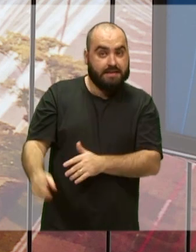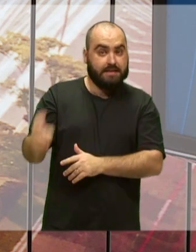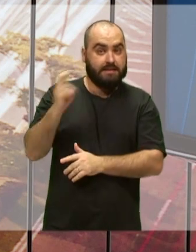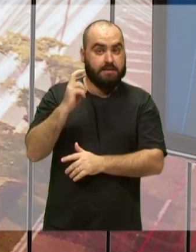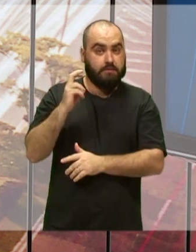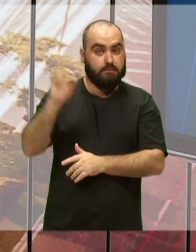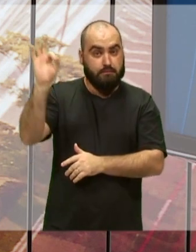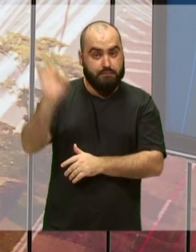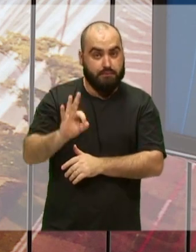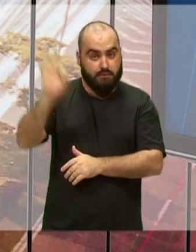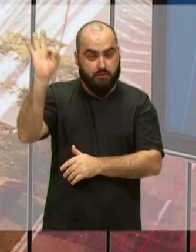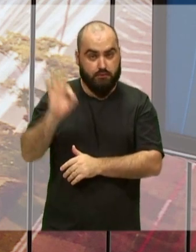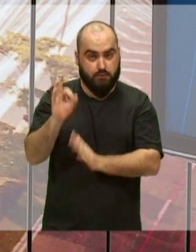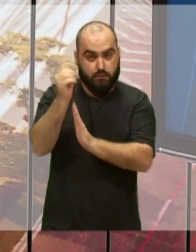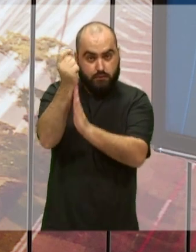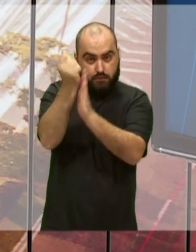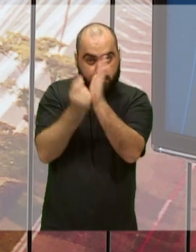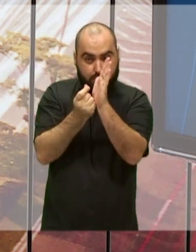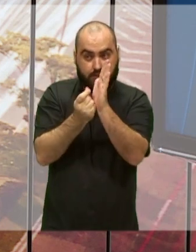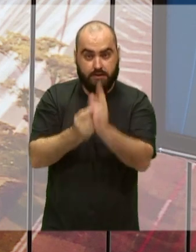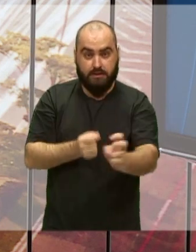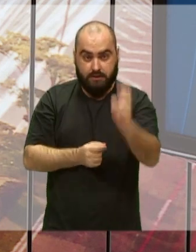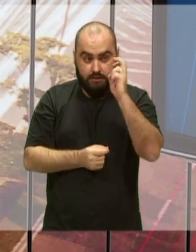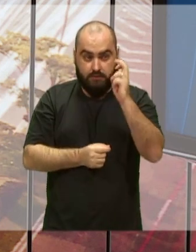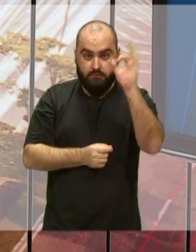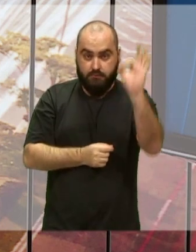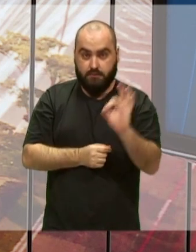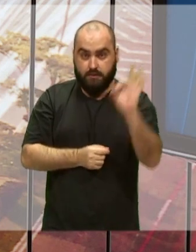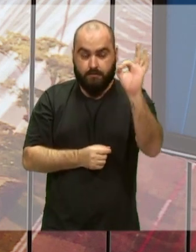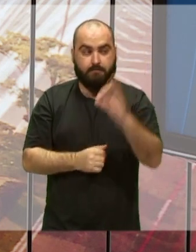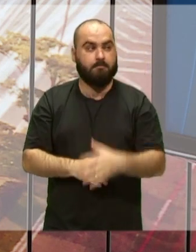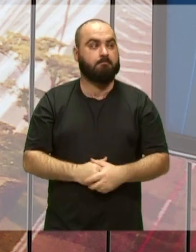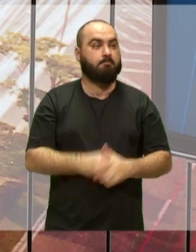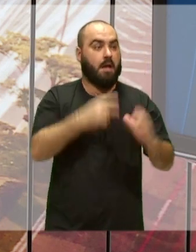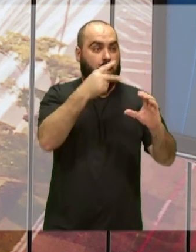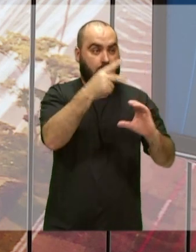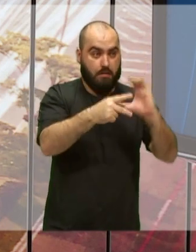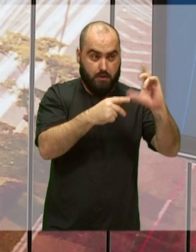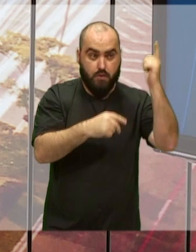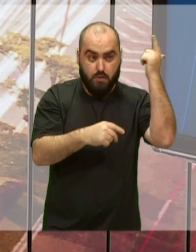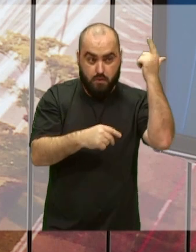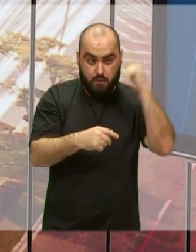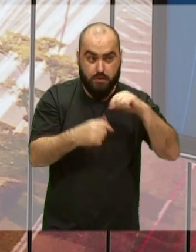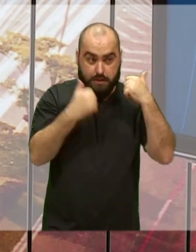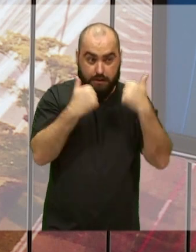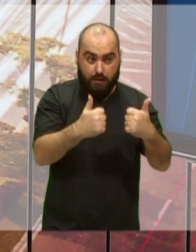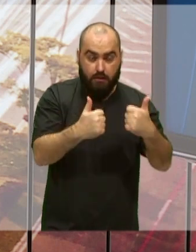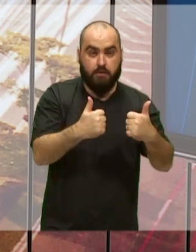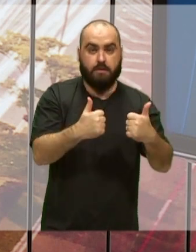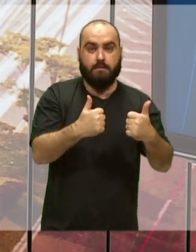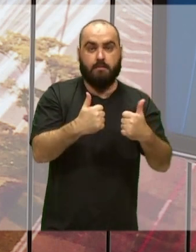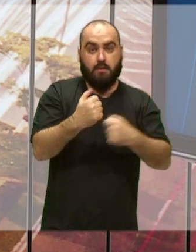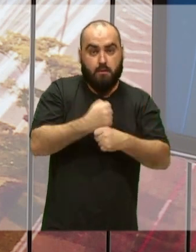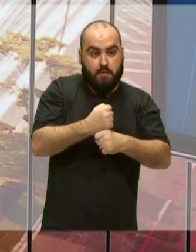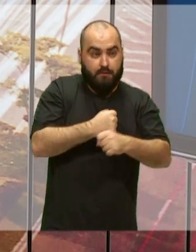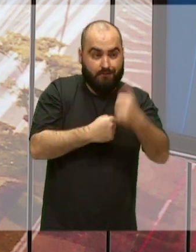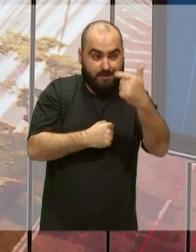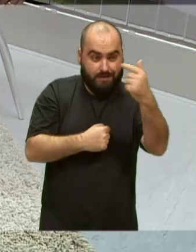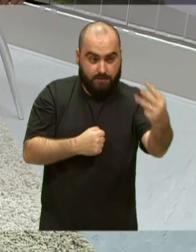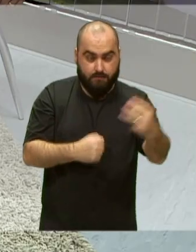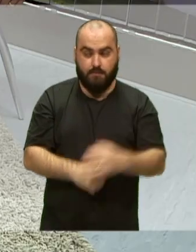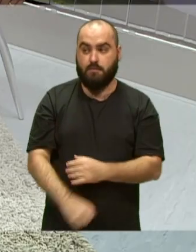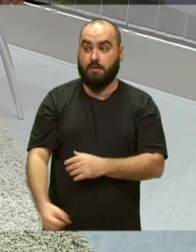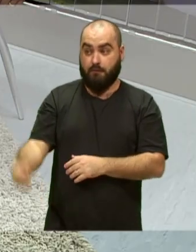5% do orçamento né a câmara conseguiu isso para o orçamento de 2023 para o de 2024 o senhor